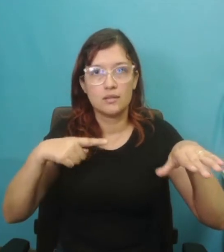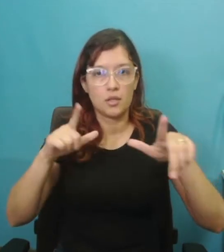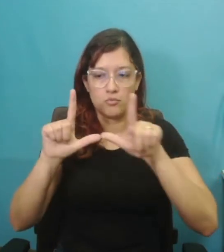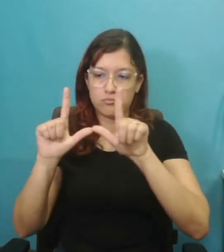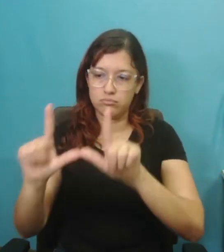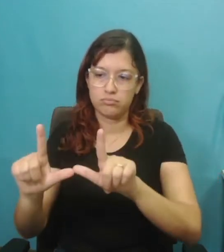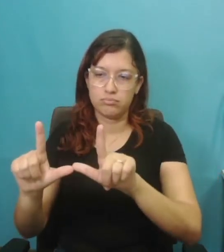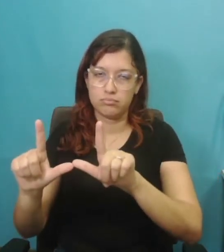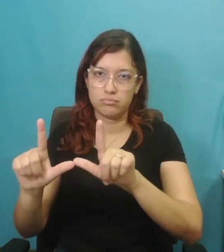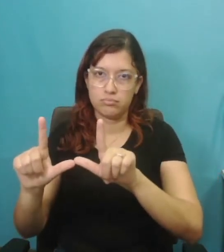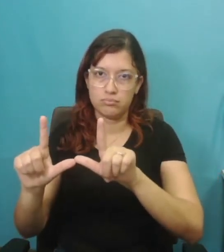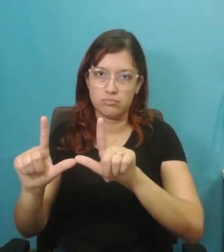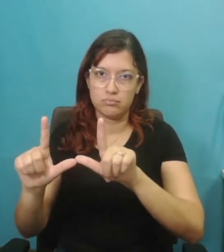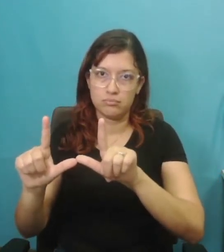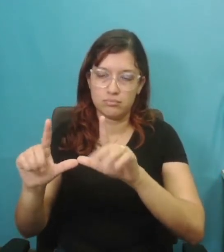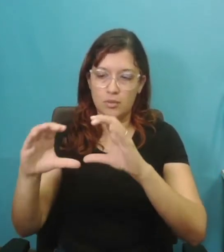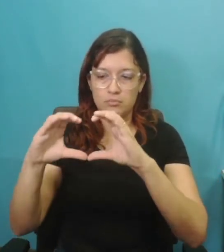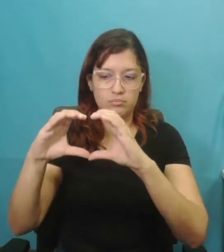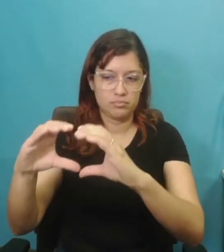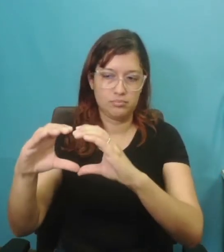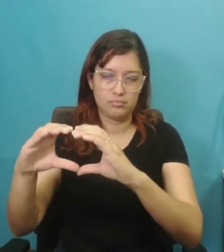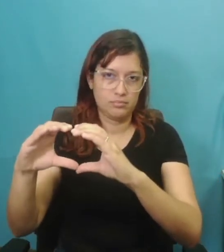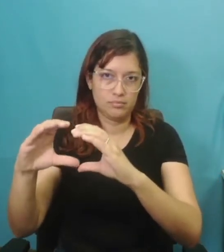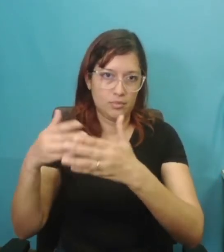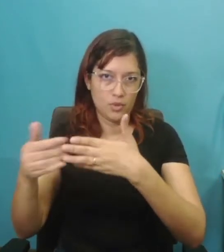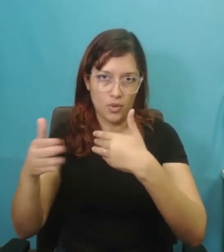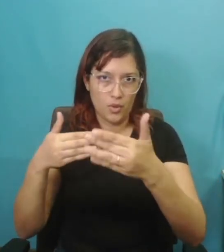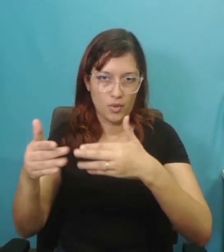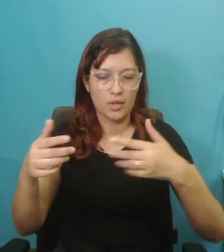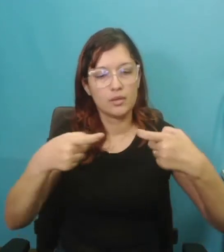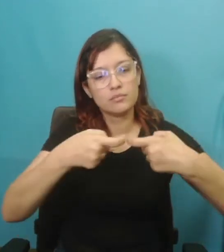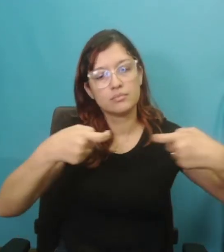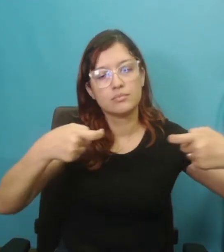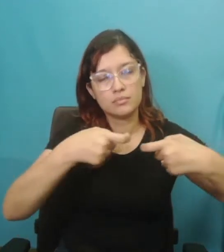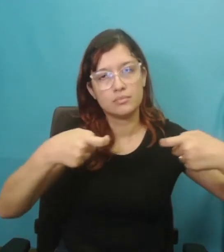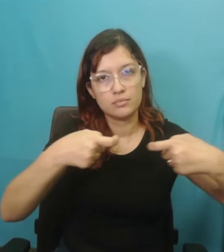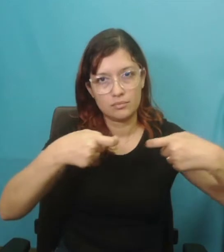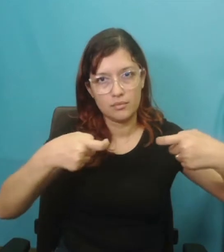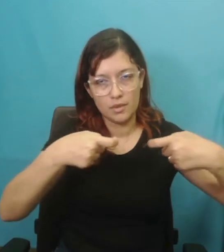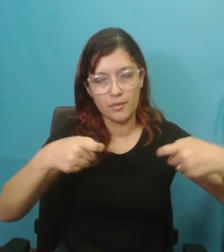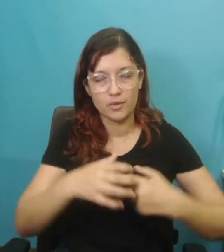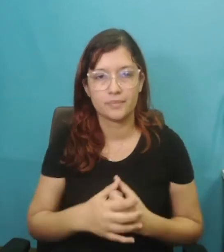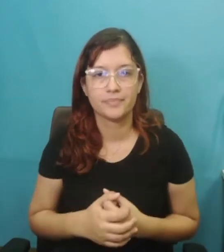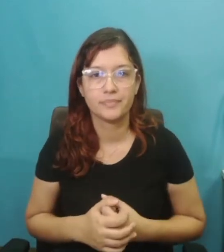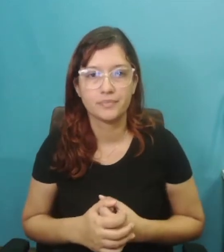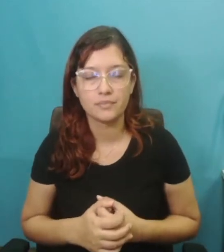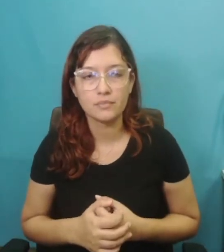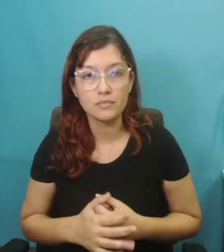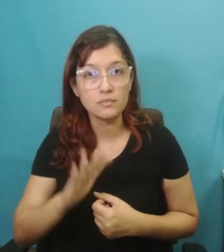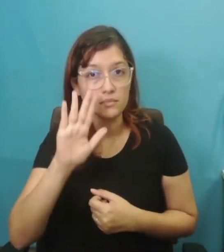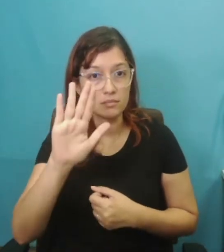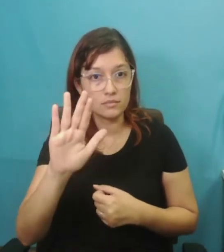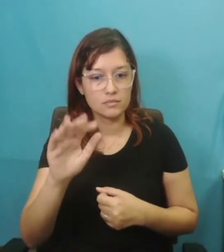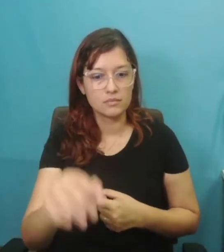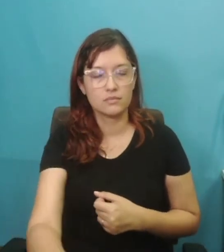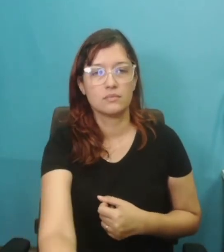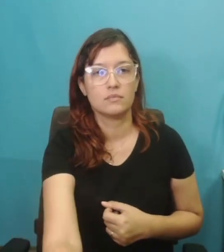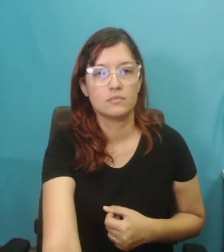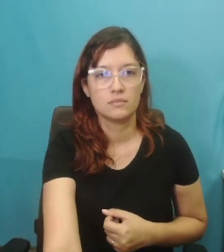Eles estão numa superfície, tá lá um objeto preso à mola.